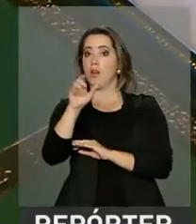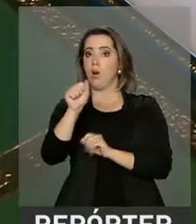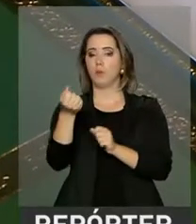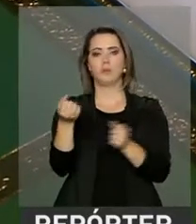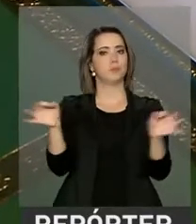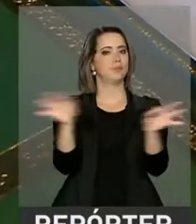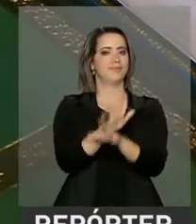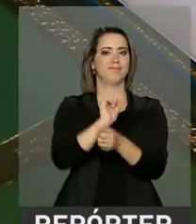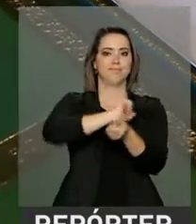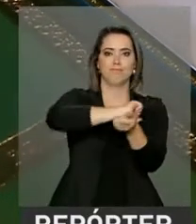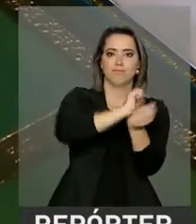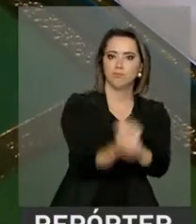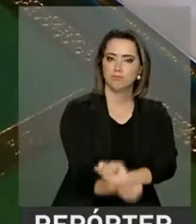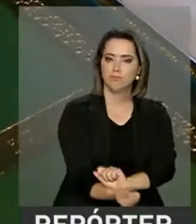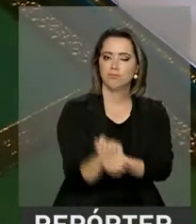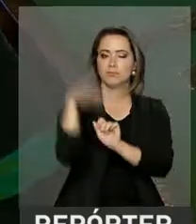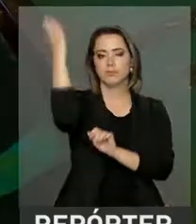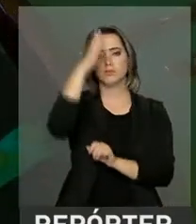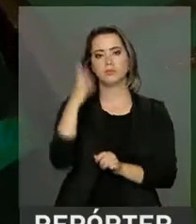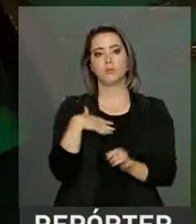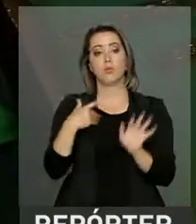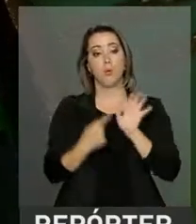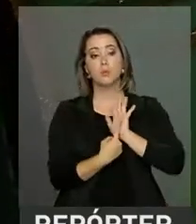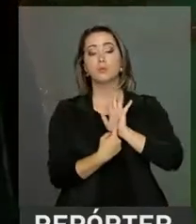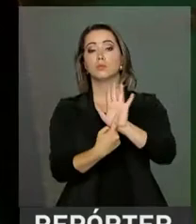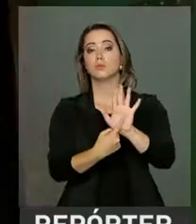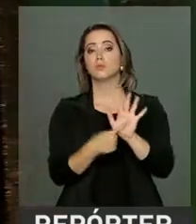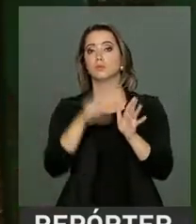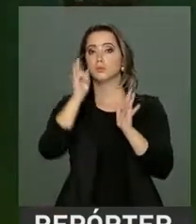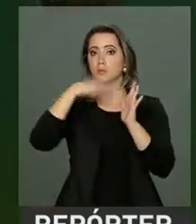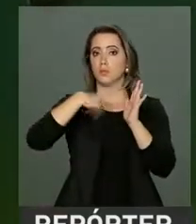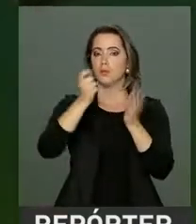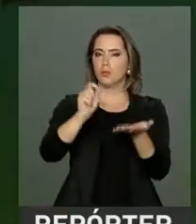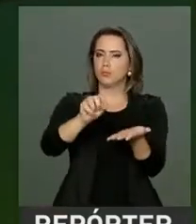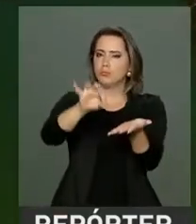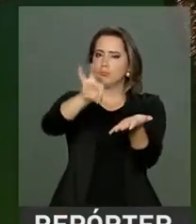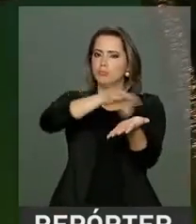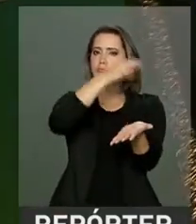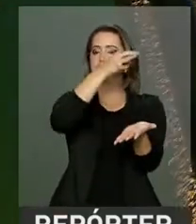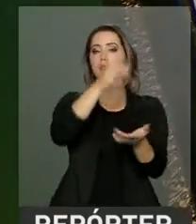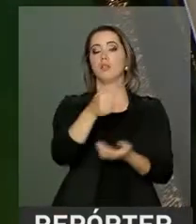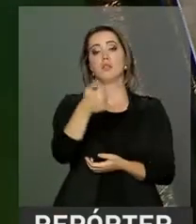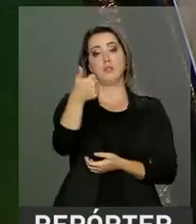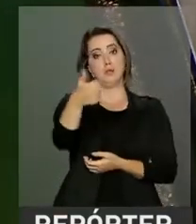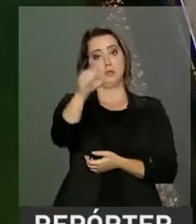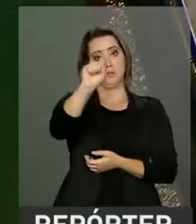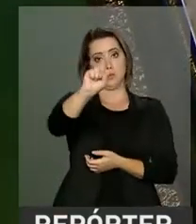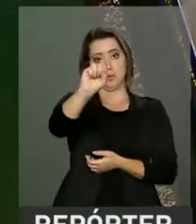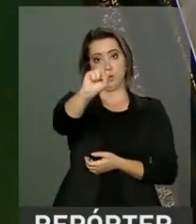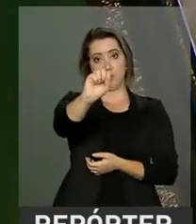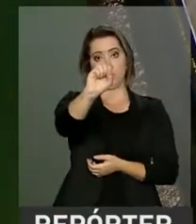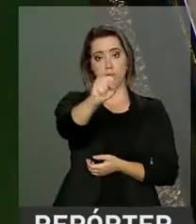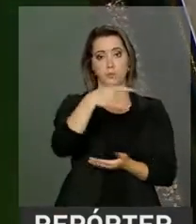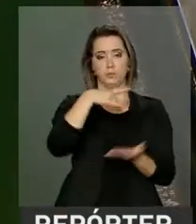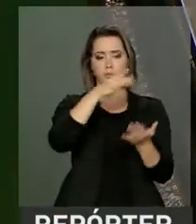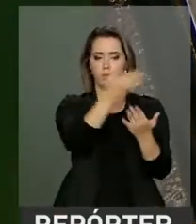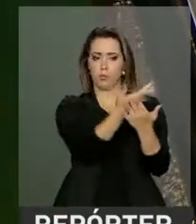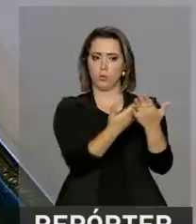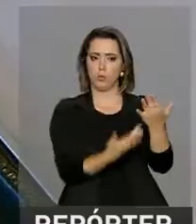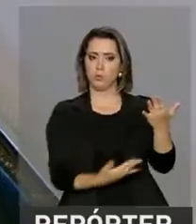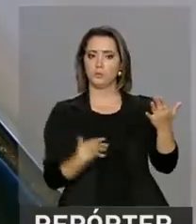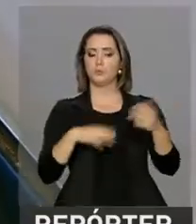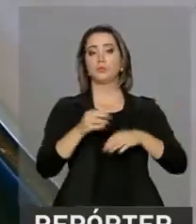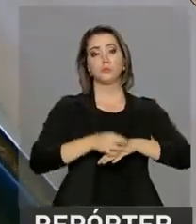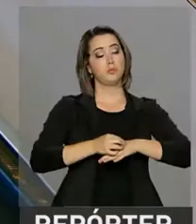Brasil, farão parte de uma exposição. O documento foi assinado em 1888 em um pergaminho. Produzido